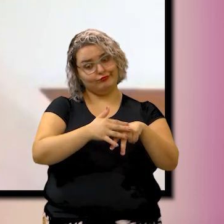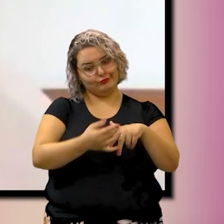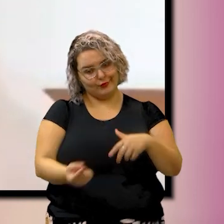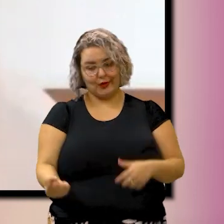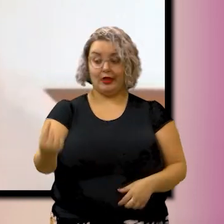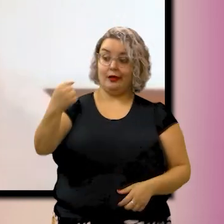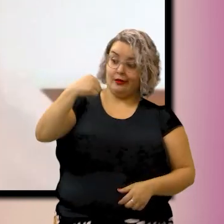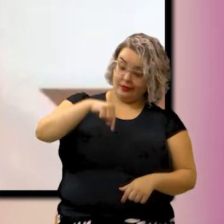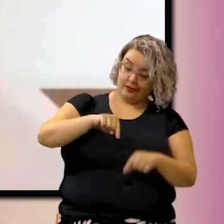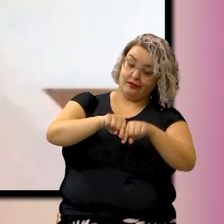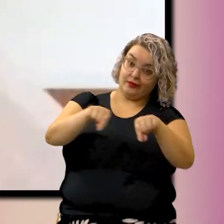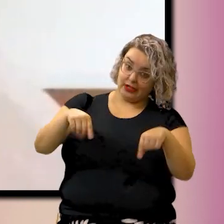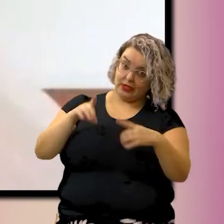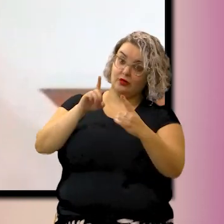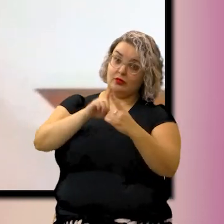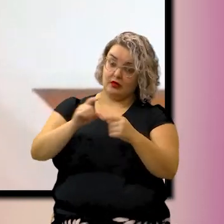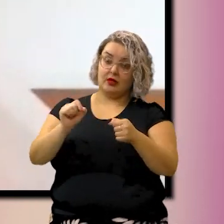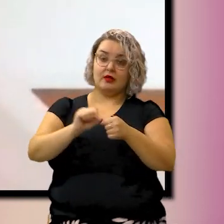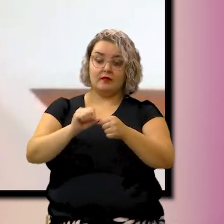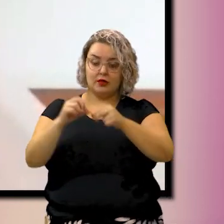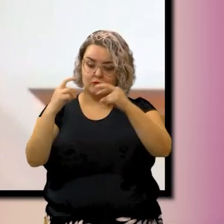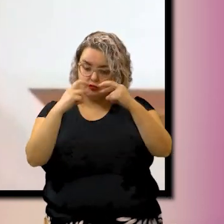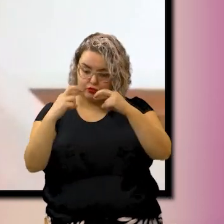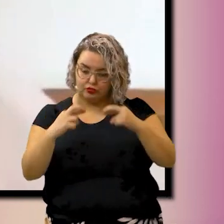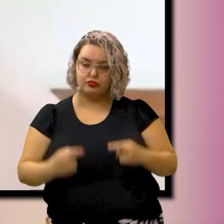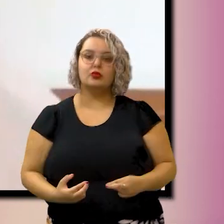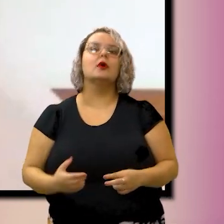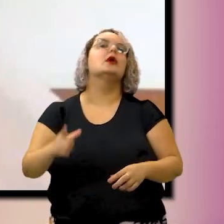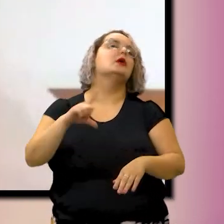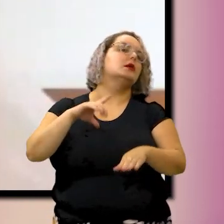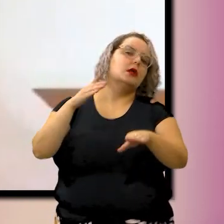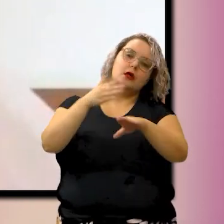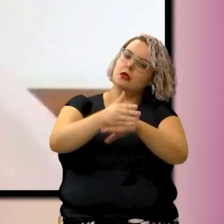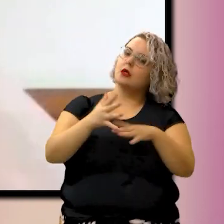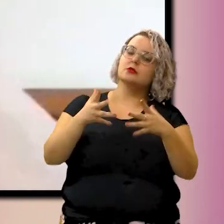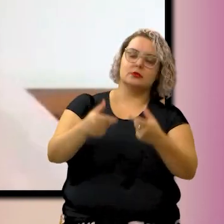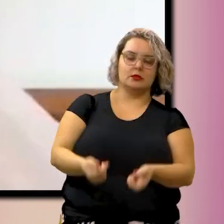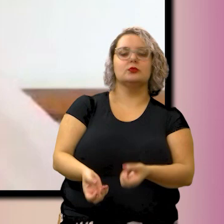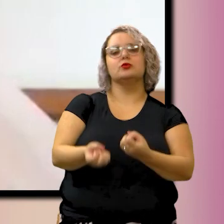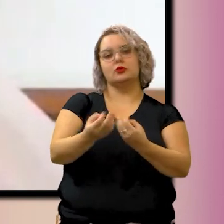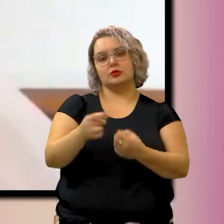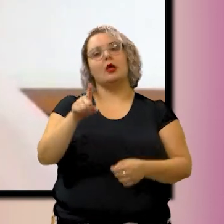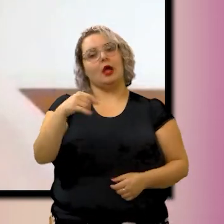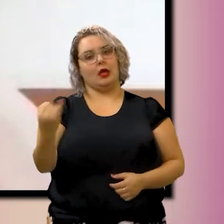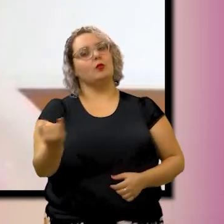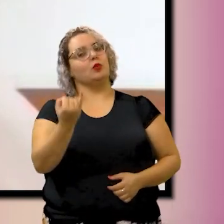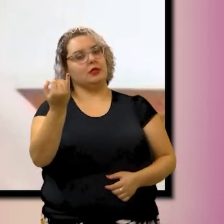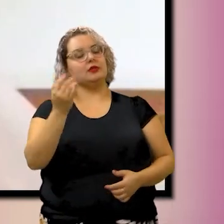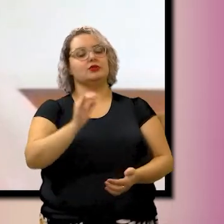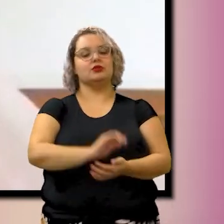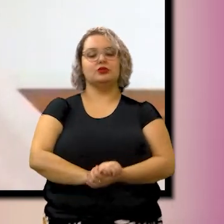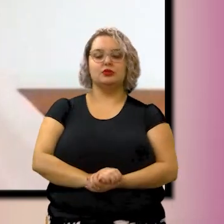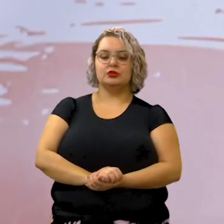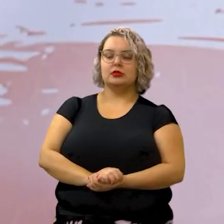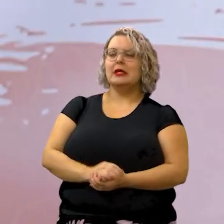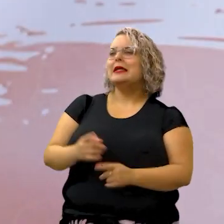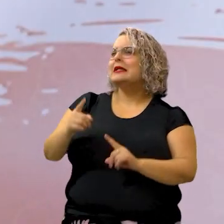que o paciente venha, que o paciente faça um check-up, por exemplo, e que ele tenha acesso a essas informações. Isso é muito